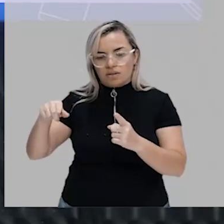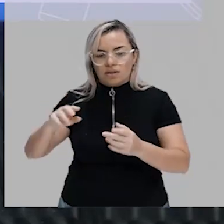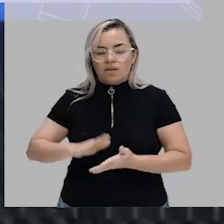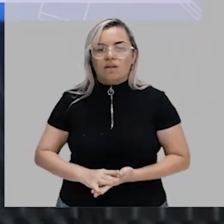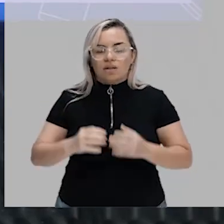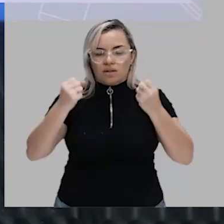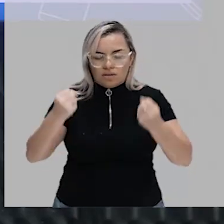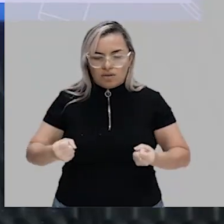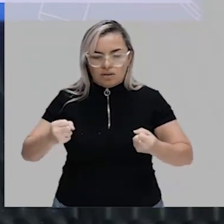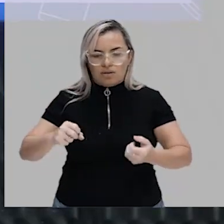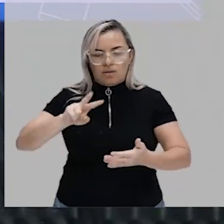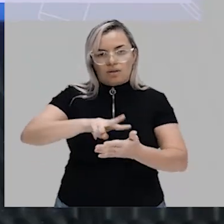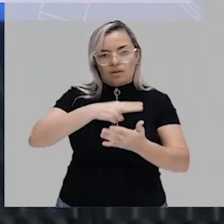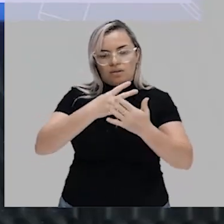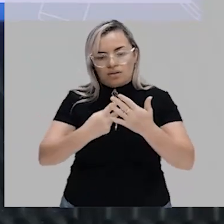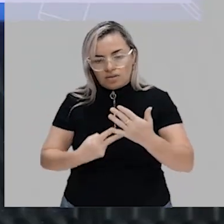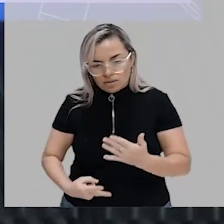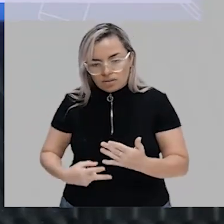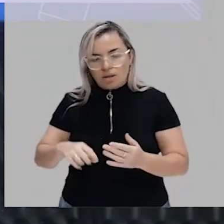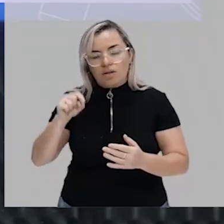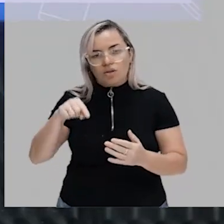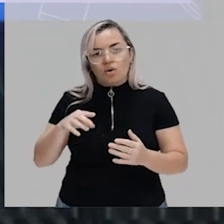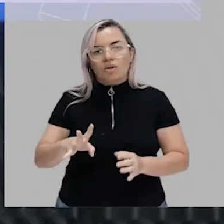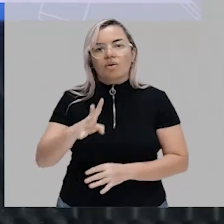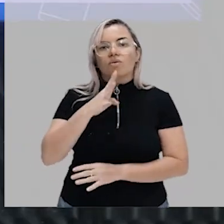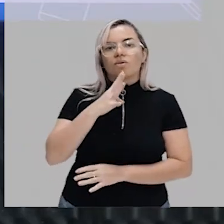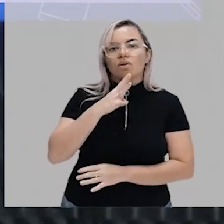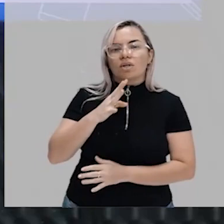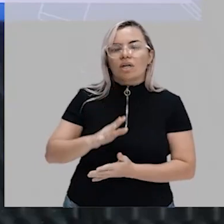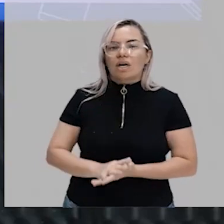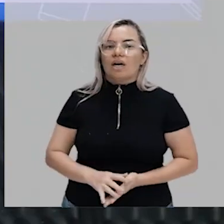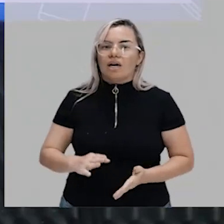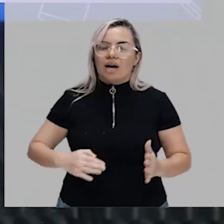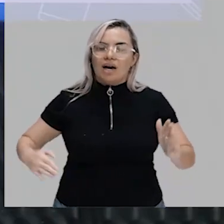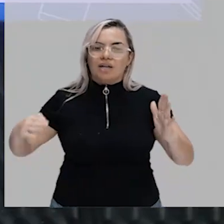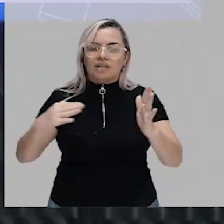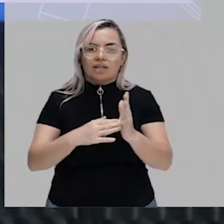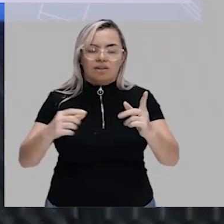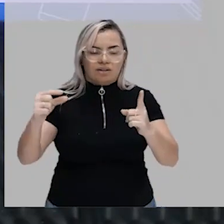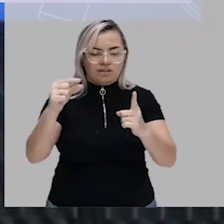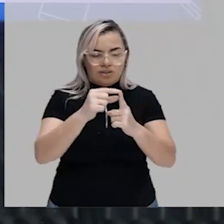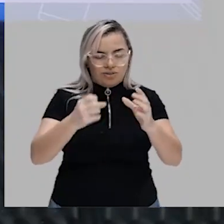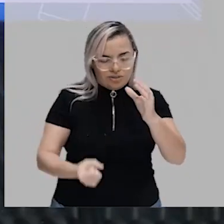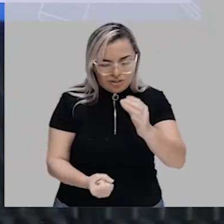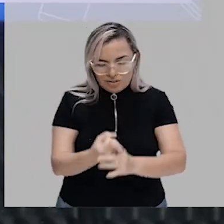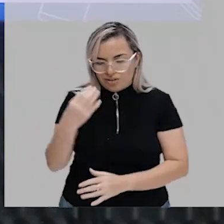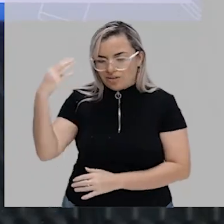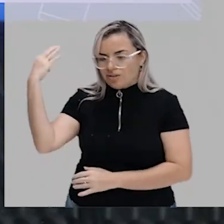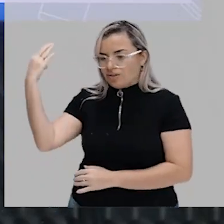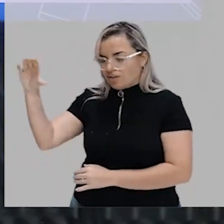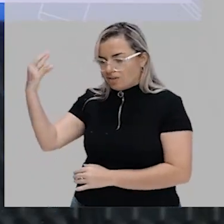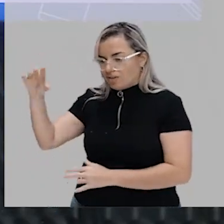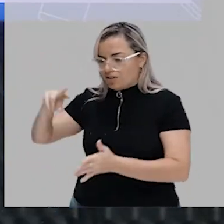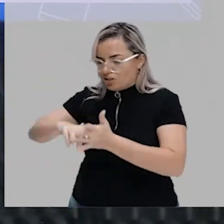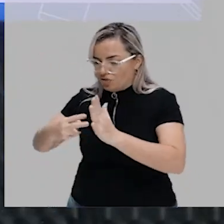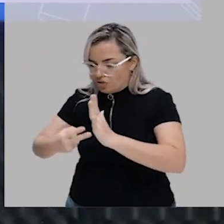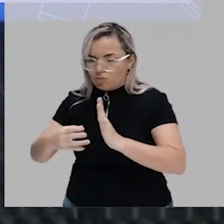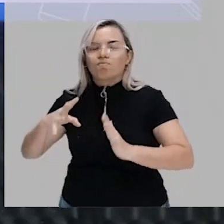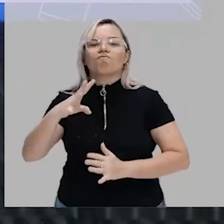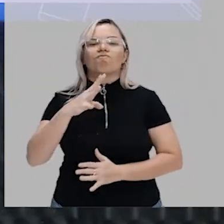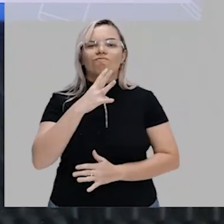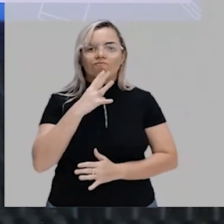conhecimento. Então, olha só, até a palavra que deu origem à ciência significa conhecimento. Sendo